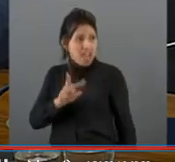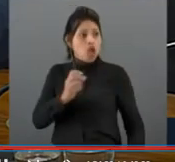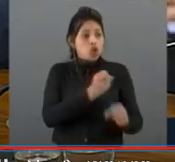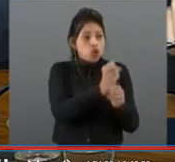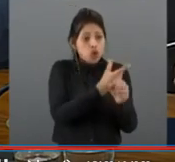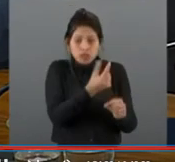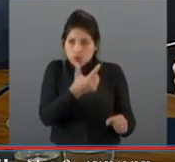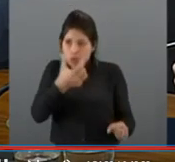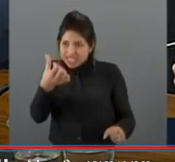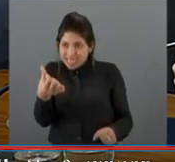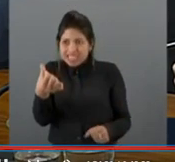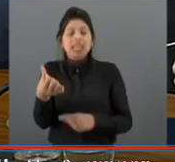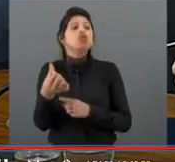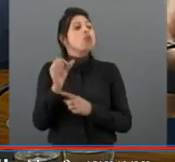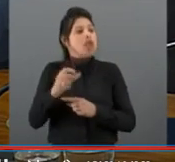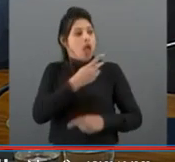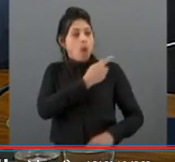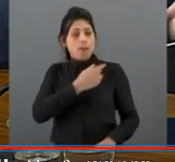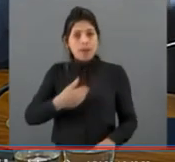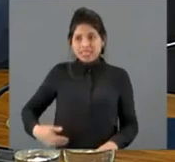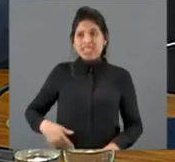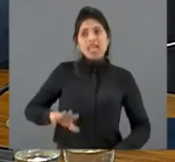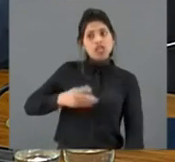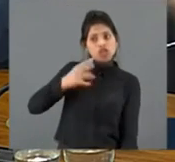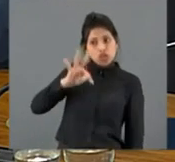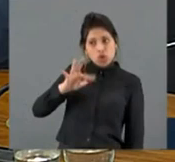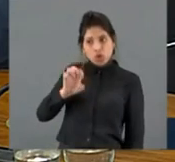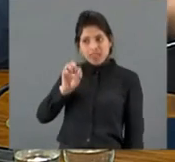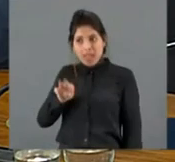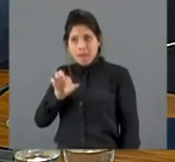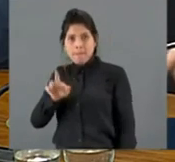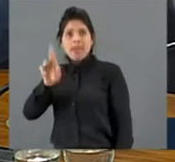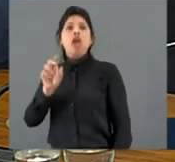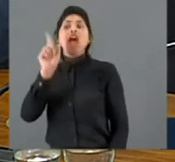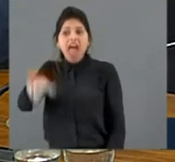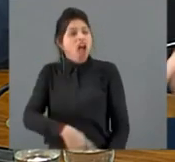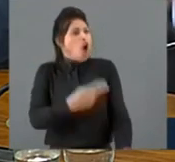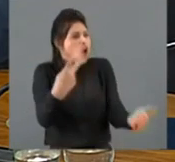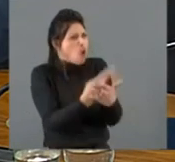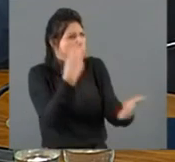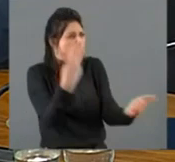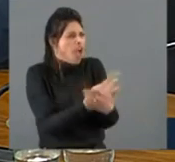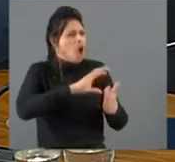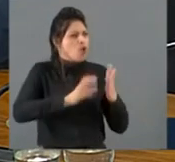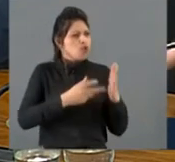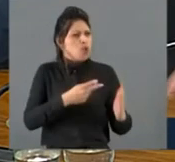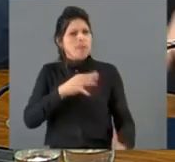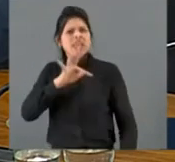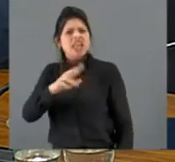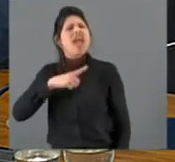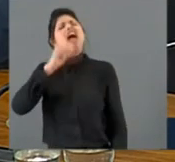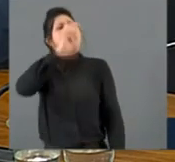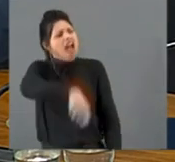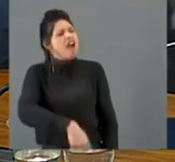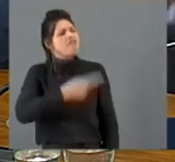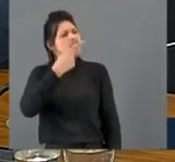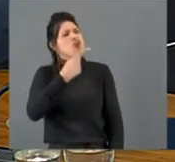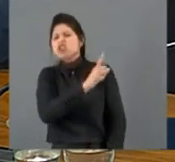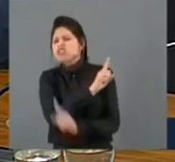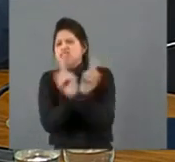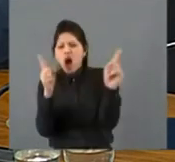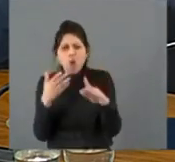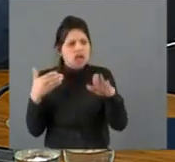Temer assumiu a presidência da República, era de que um dos grandes erros do Partido dos Trabalhadores no passado tinha sido o de não se